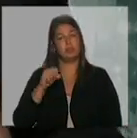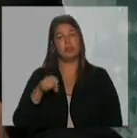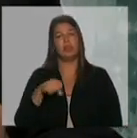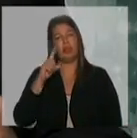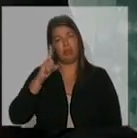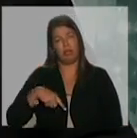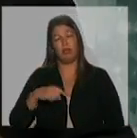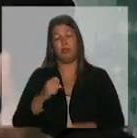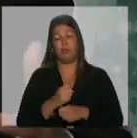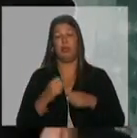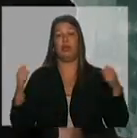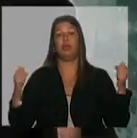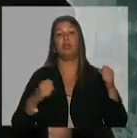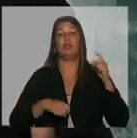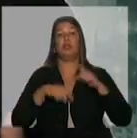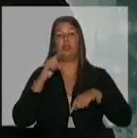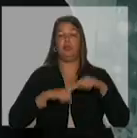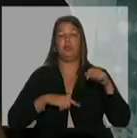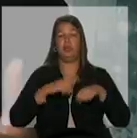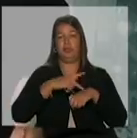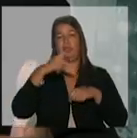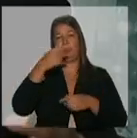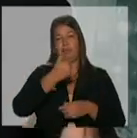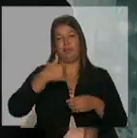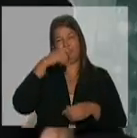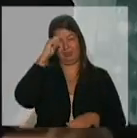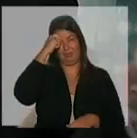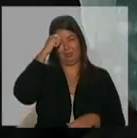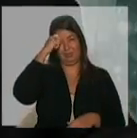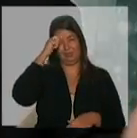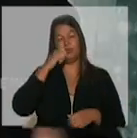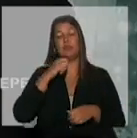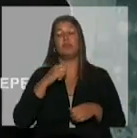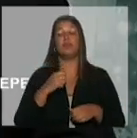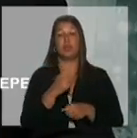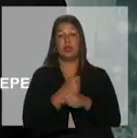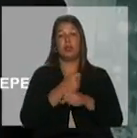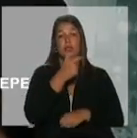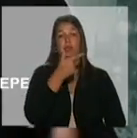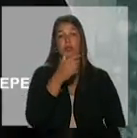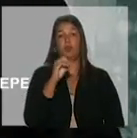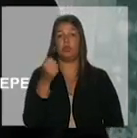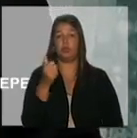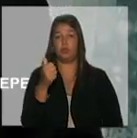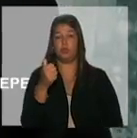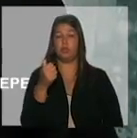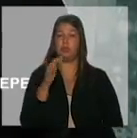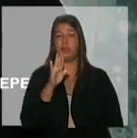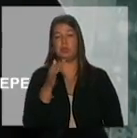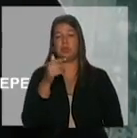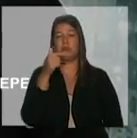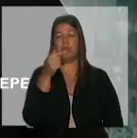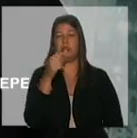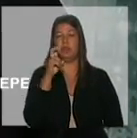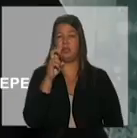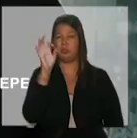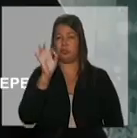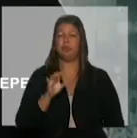que sim é um dos maiores produtores de petróleo do país. Em 2011, o Rio de Janeiro respondia por algo em torno